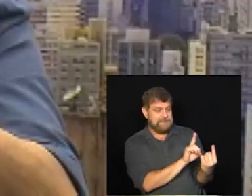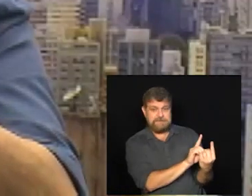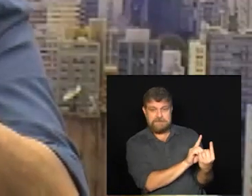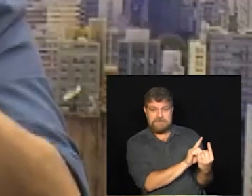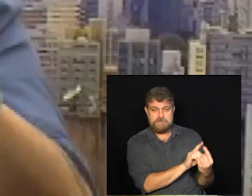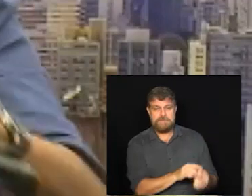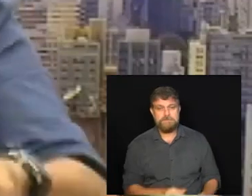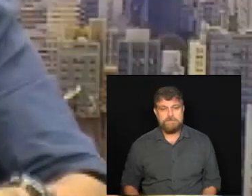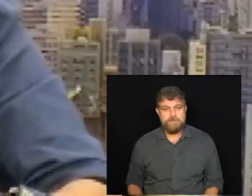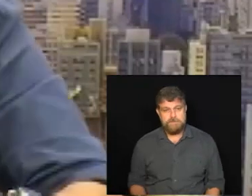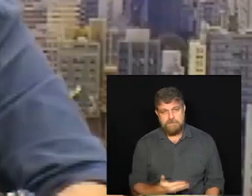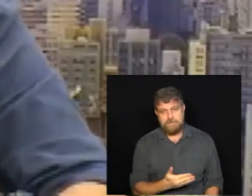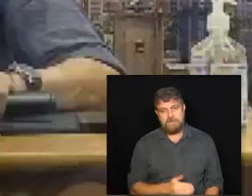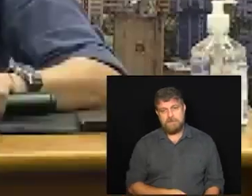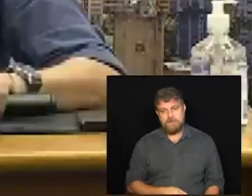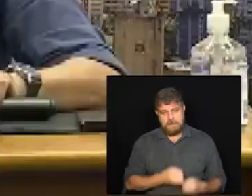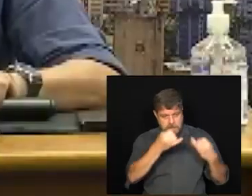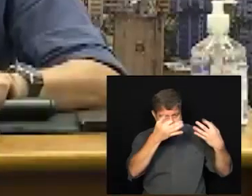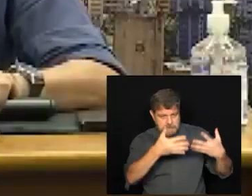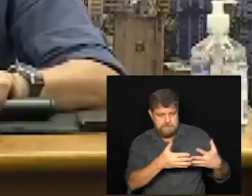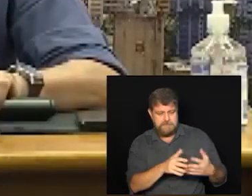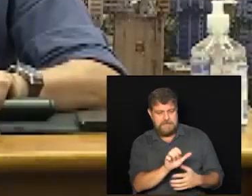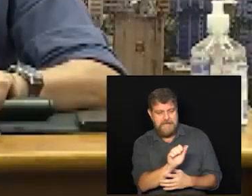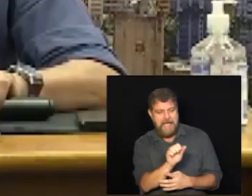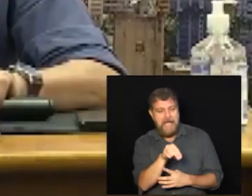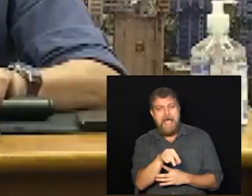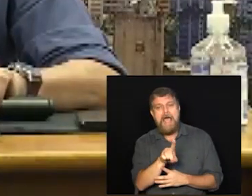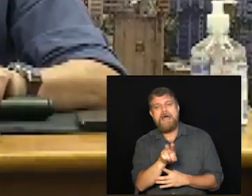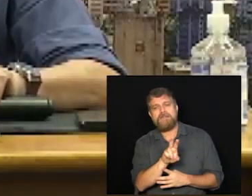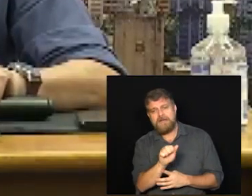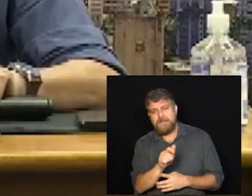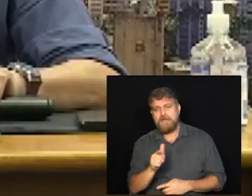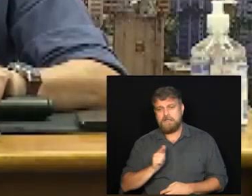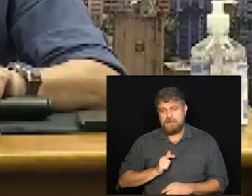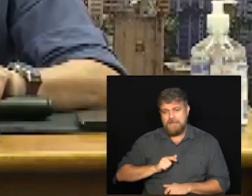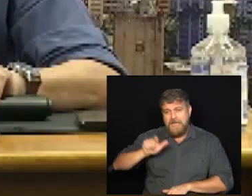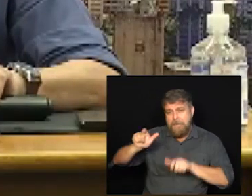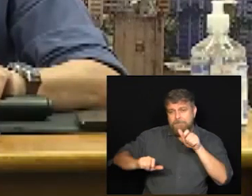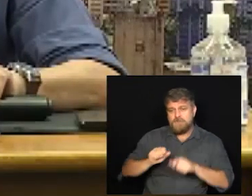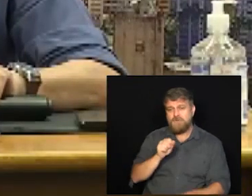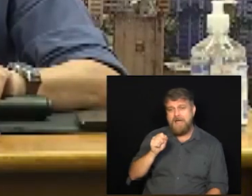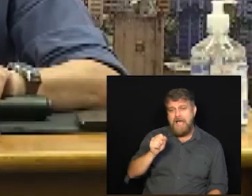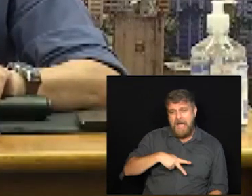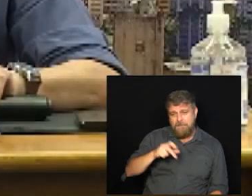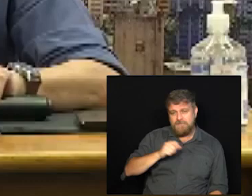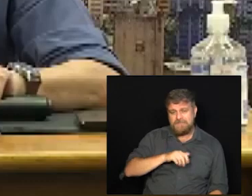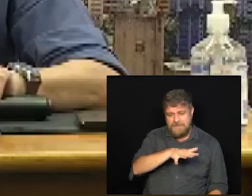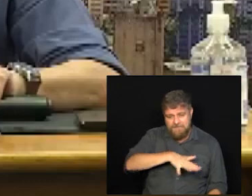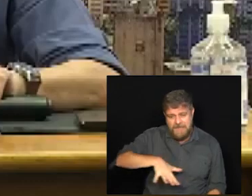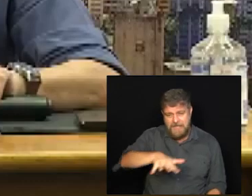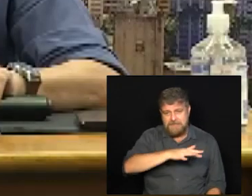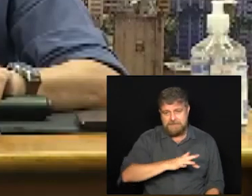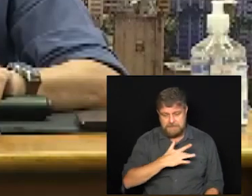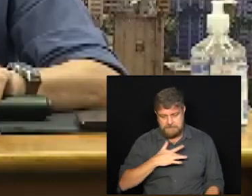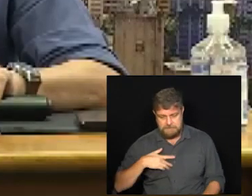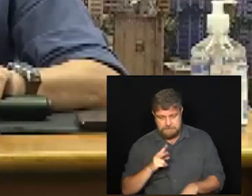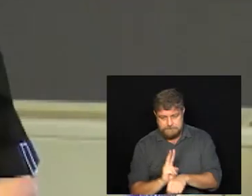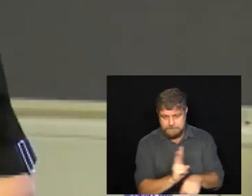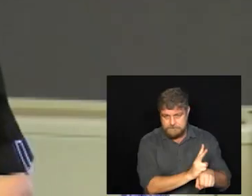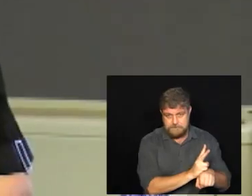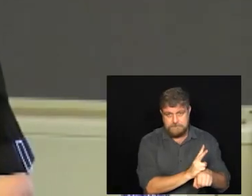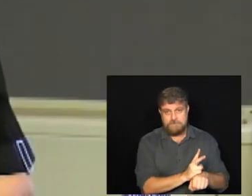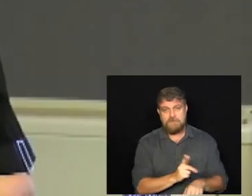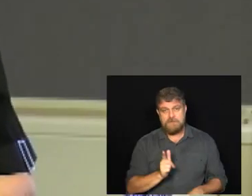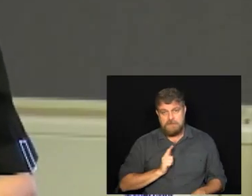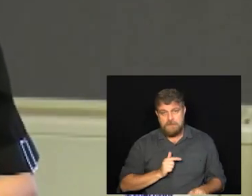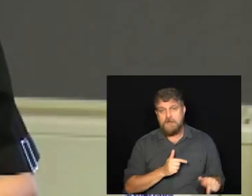essa a lógica. Andréa, tem a palavra. A gente tem muita gente aposentada na vigilância e no departamento de